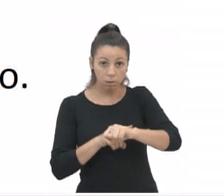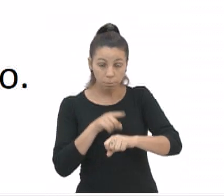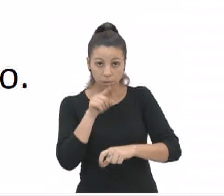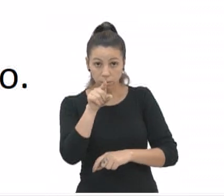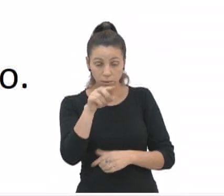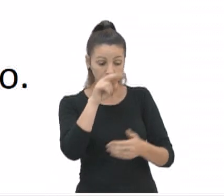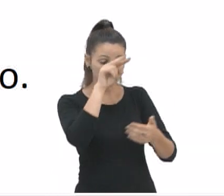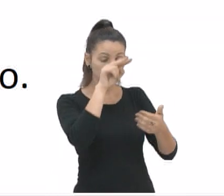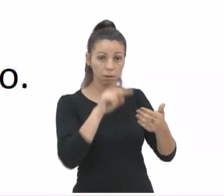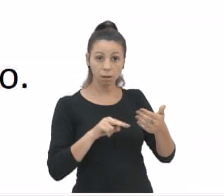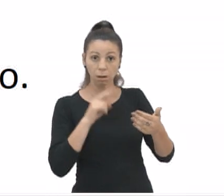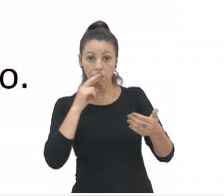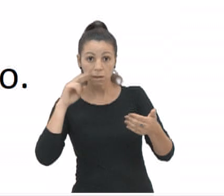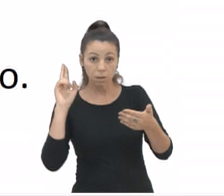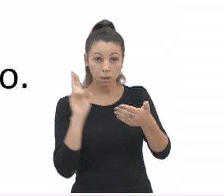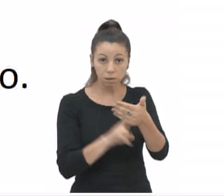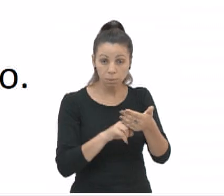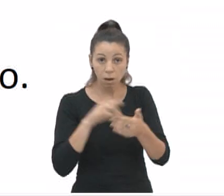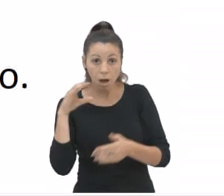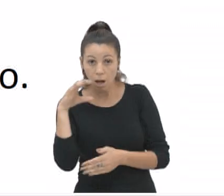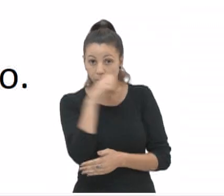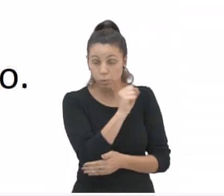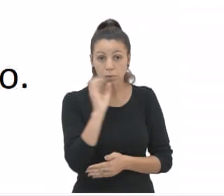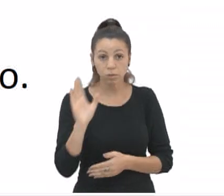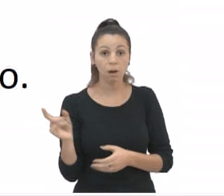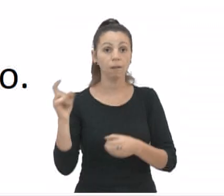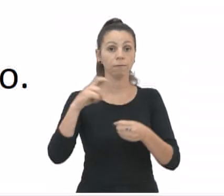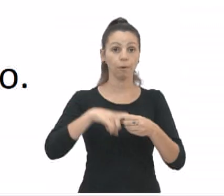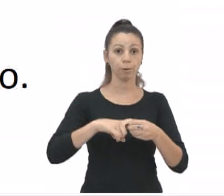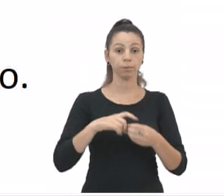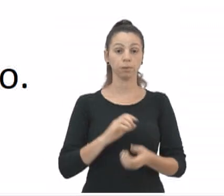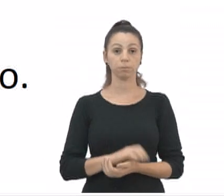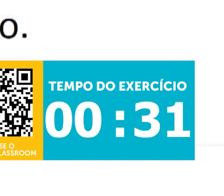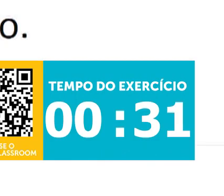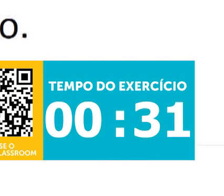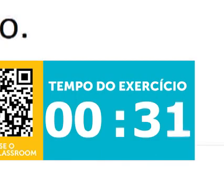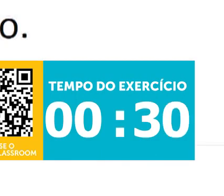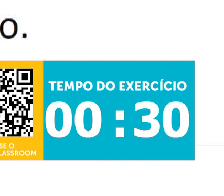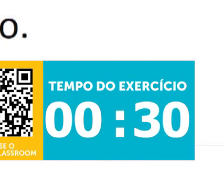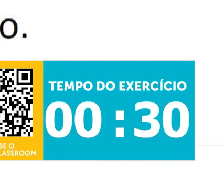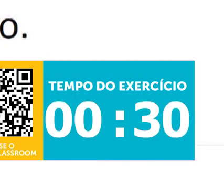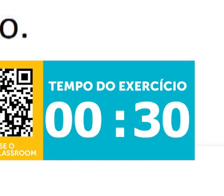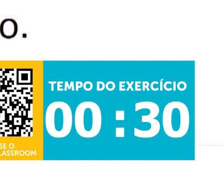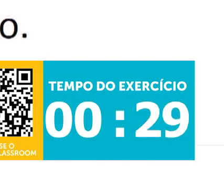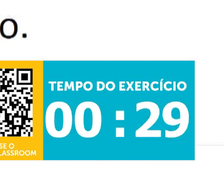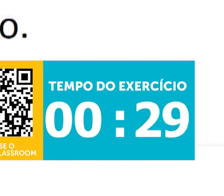você ler e responder rapidinho e a gente volta.